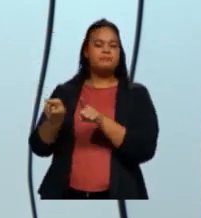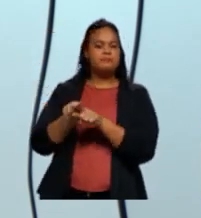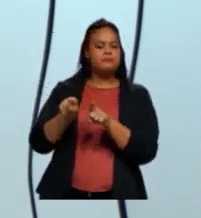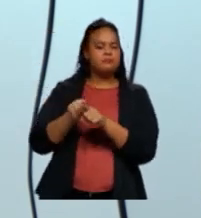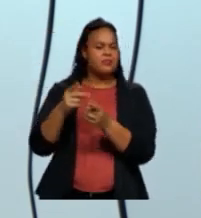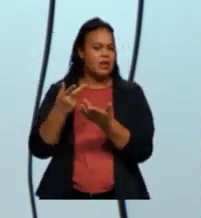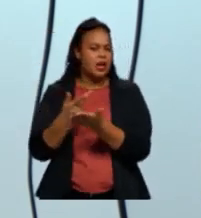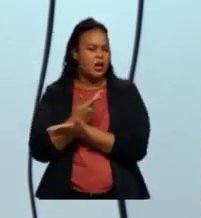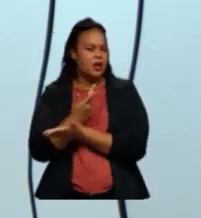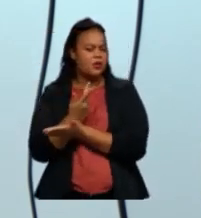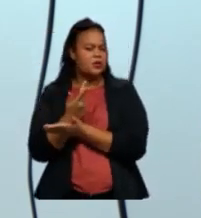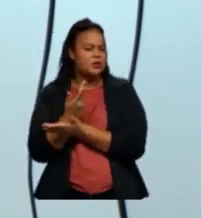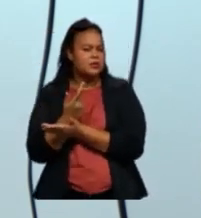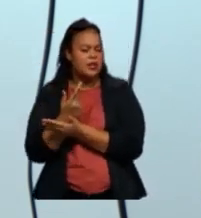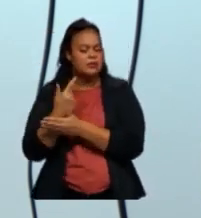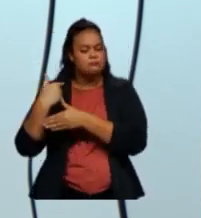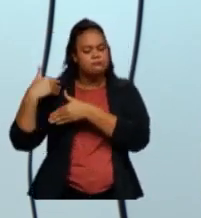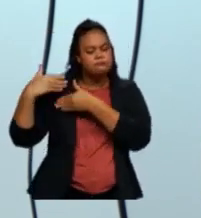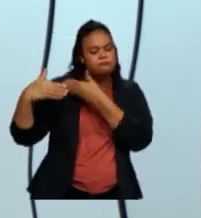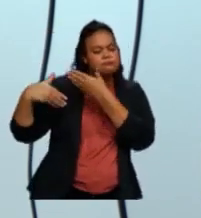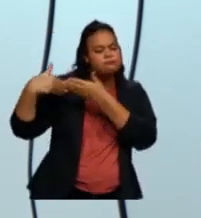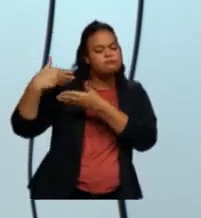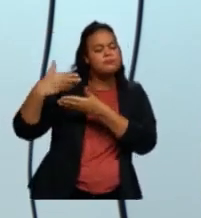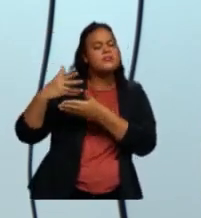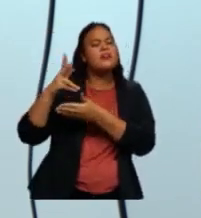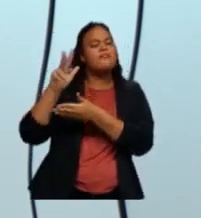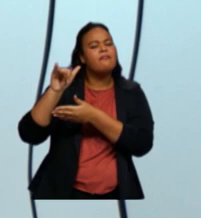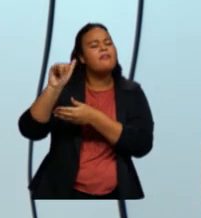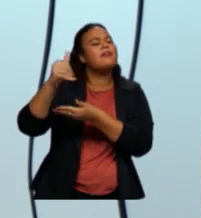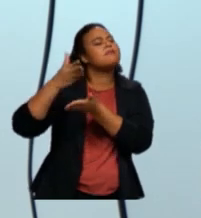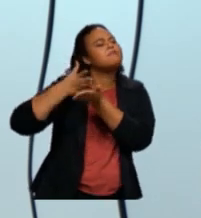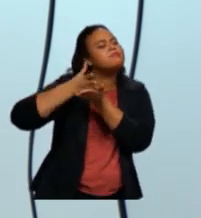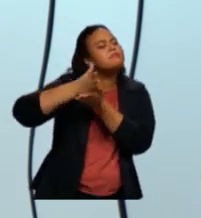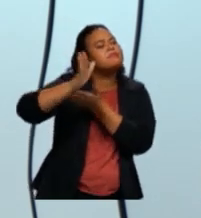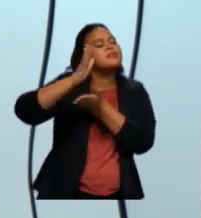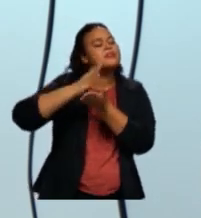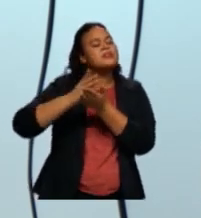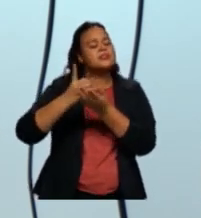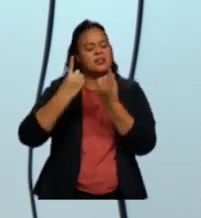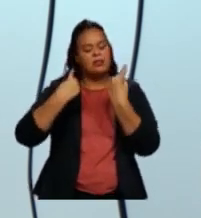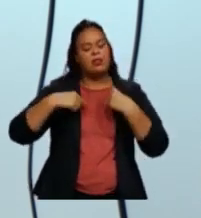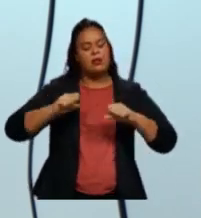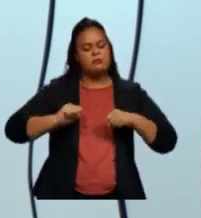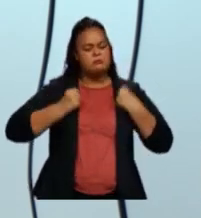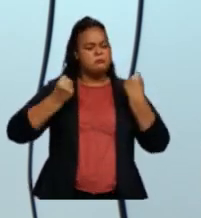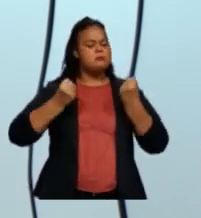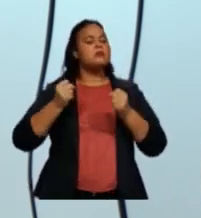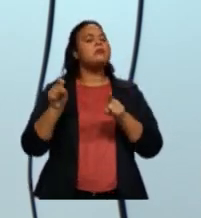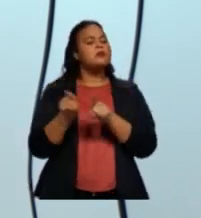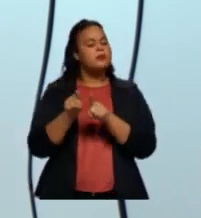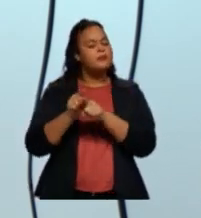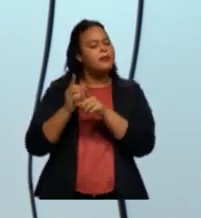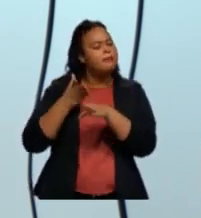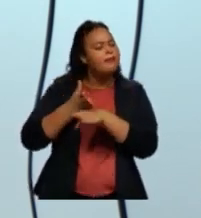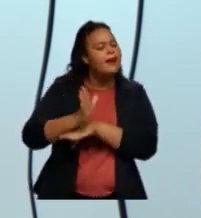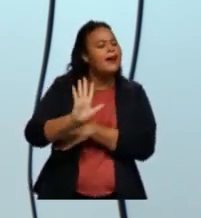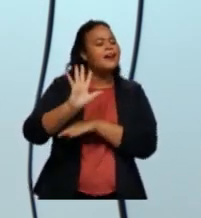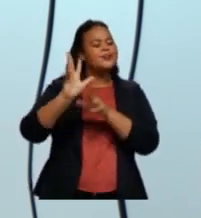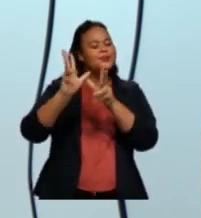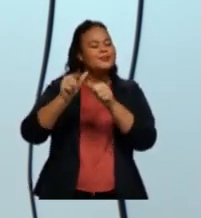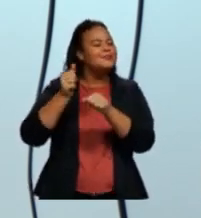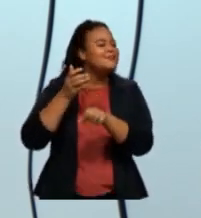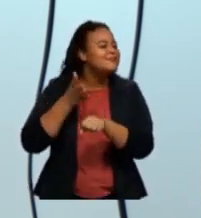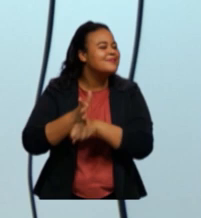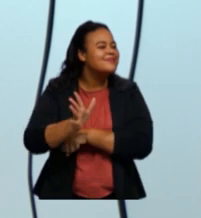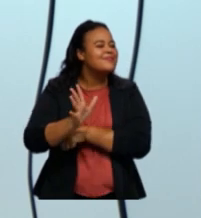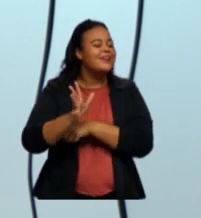de comportamento, ela vai passar. Esse mau humor vai passar. E às vezes também,